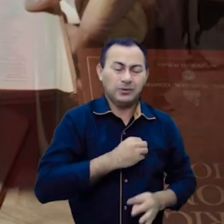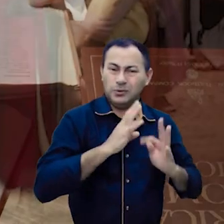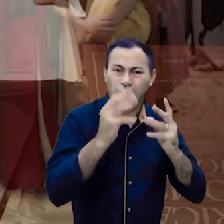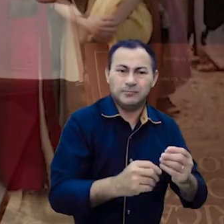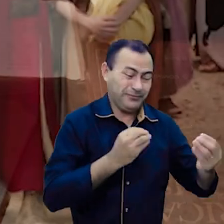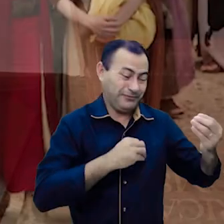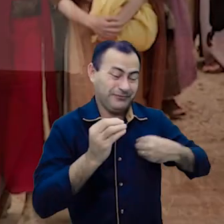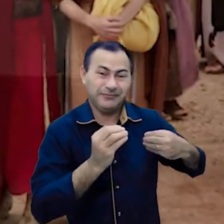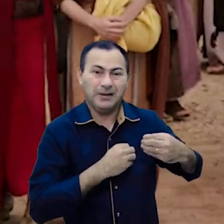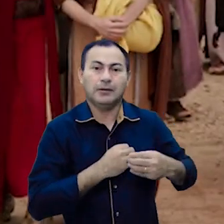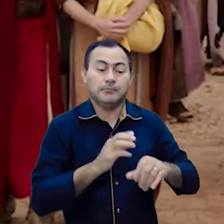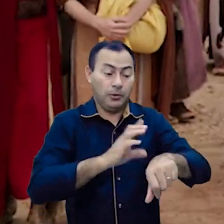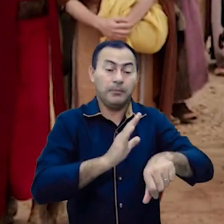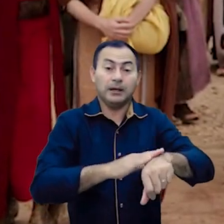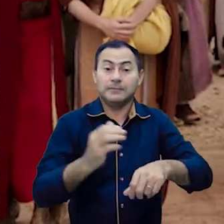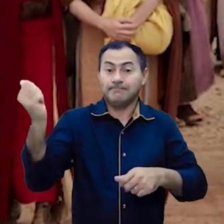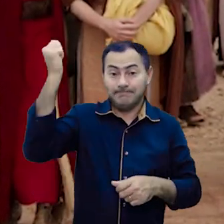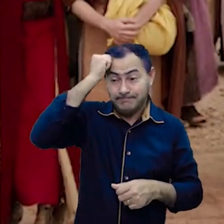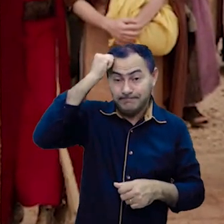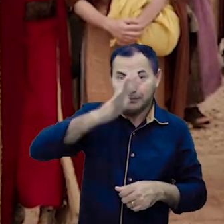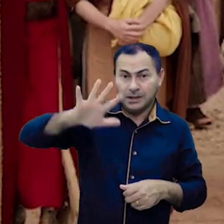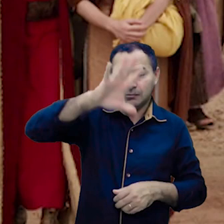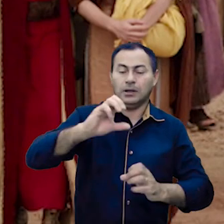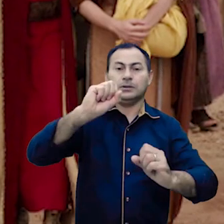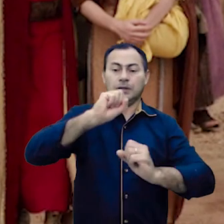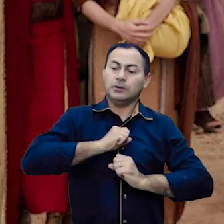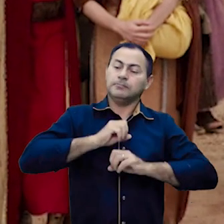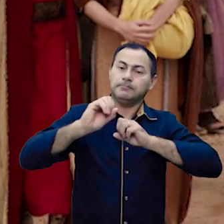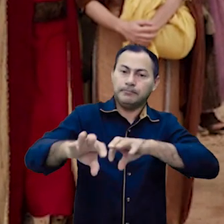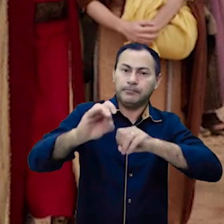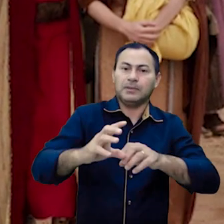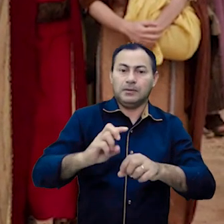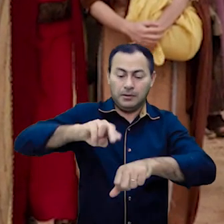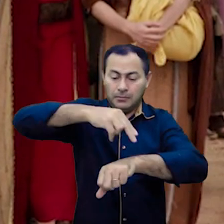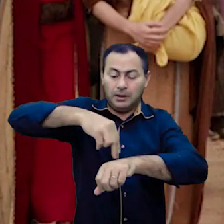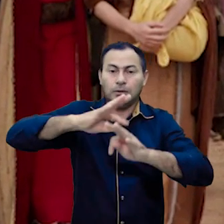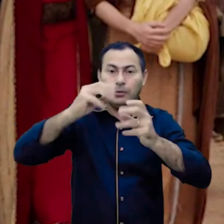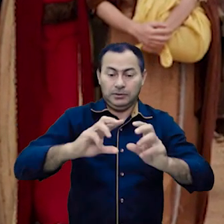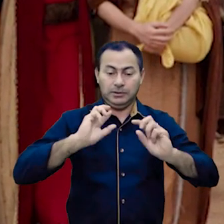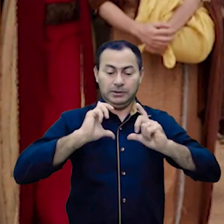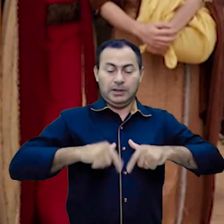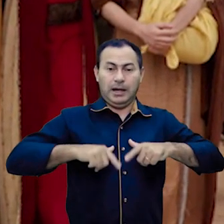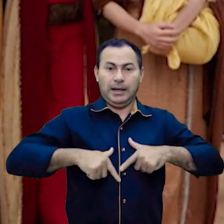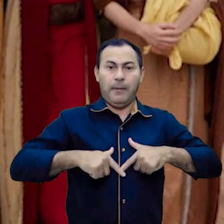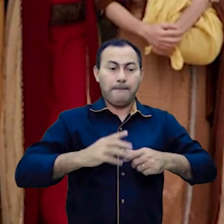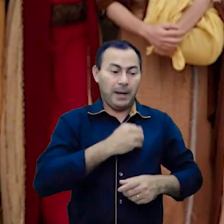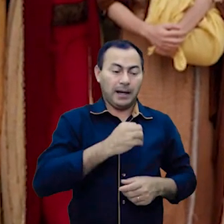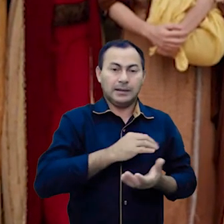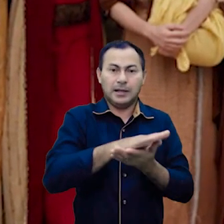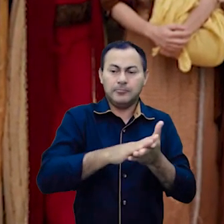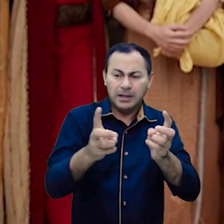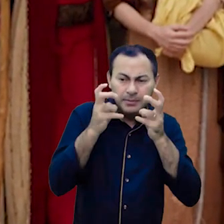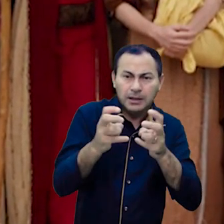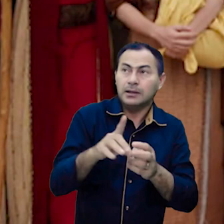estava em Pecado era momento de um arrependimento Nacional o sacerdotes foram instruídos que se a nação pecasse